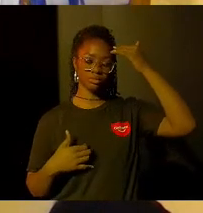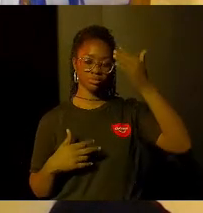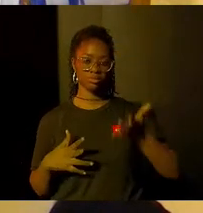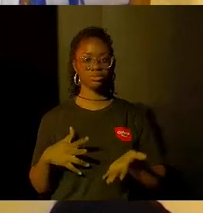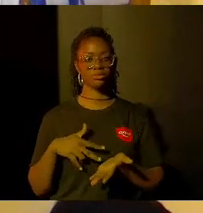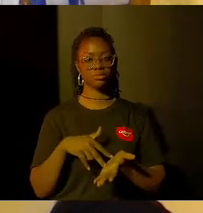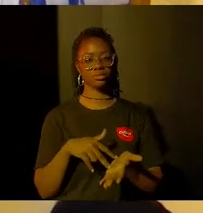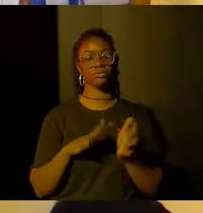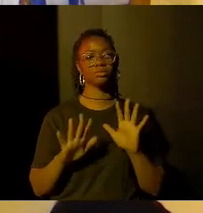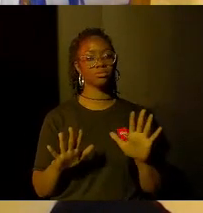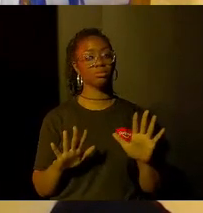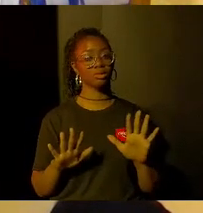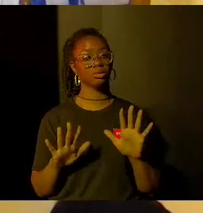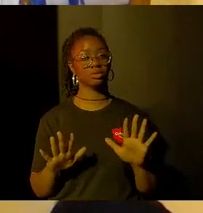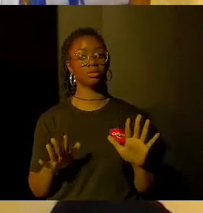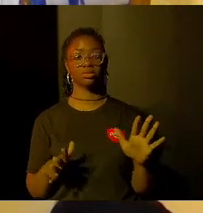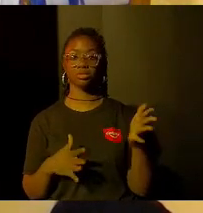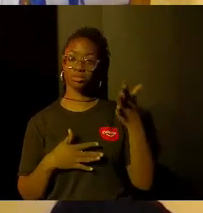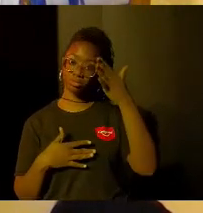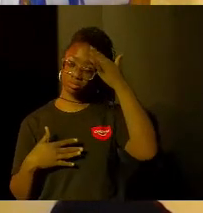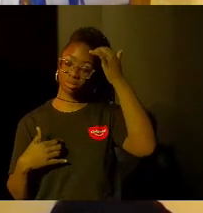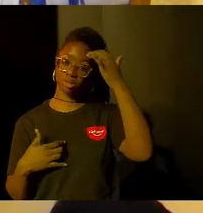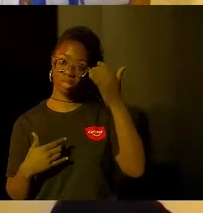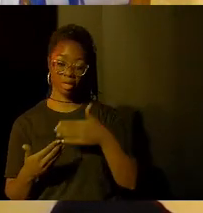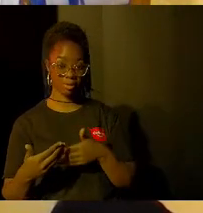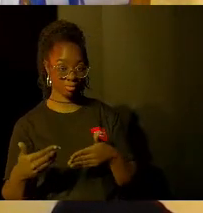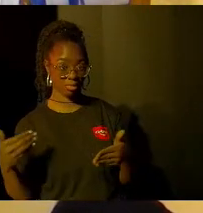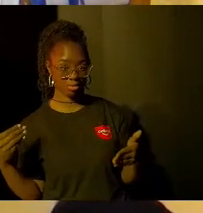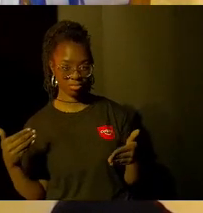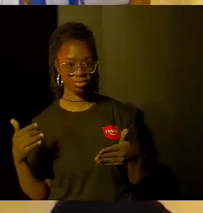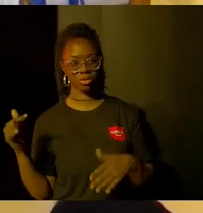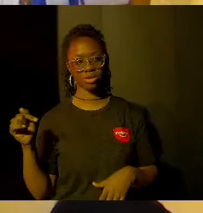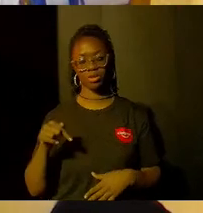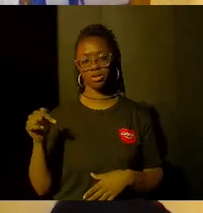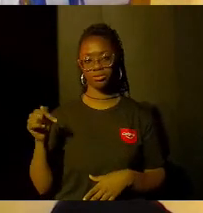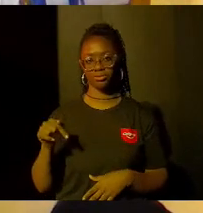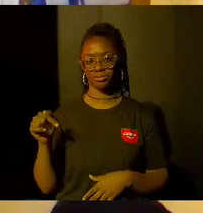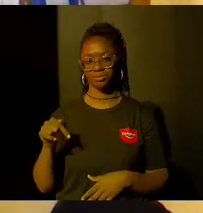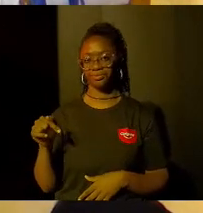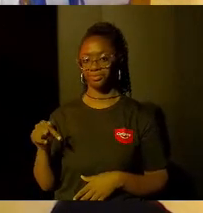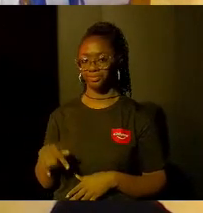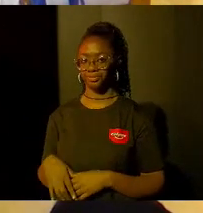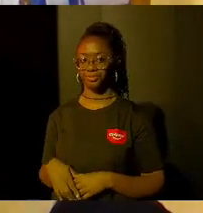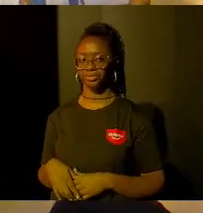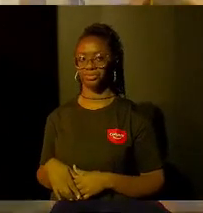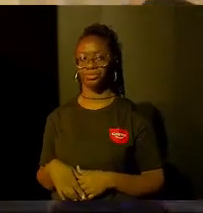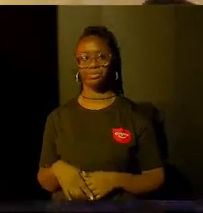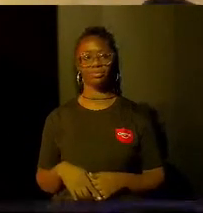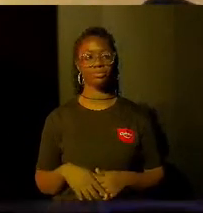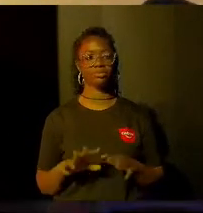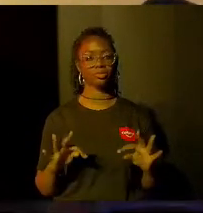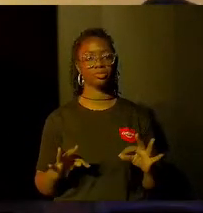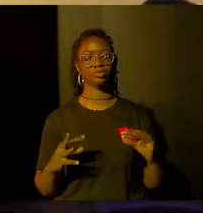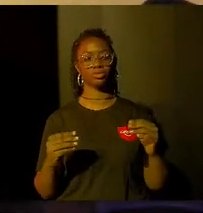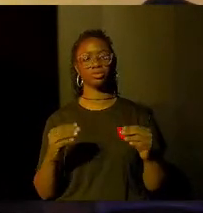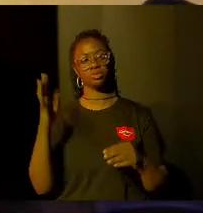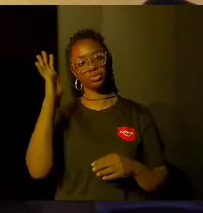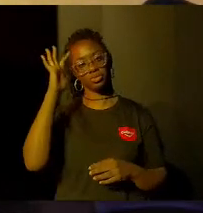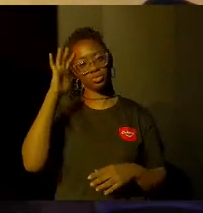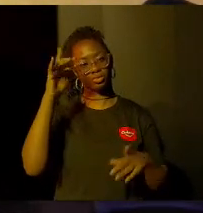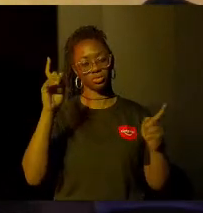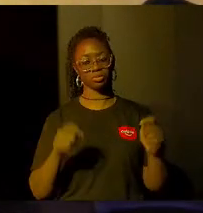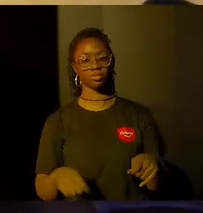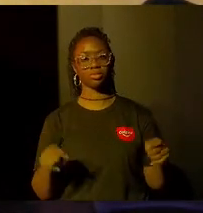mas o macaco antes de ser macaco aqui pelo menos nessa Arena em que todos os sonhos são possíveis